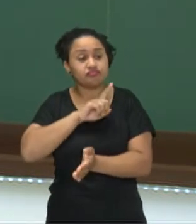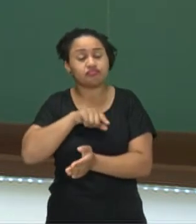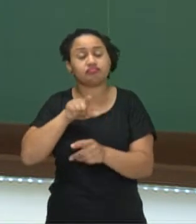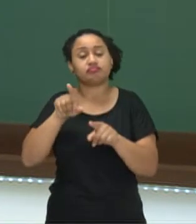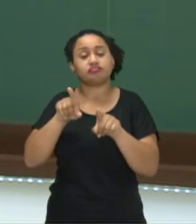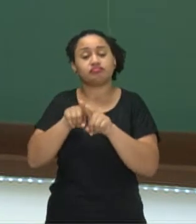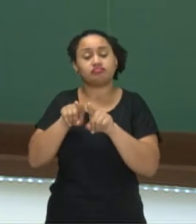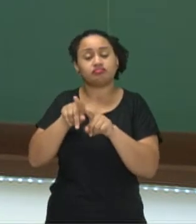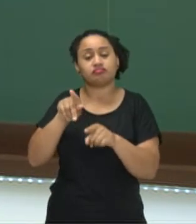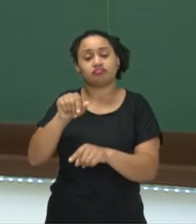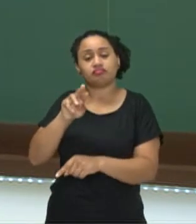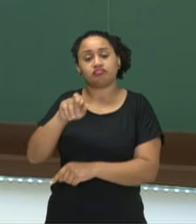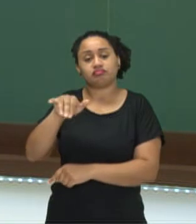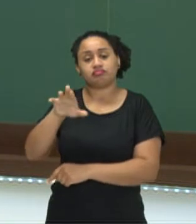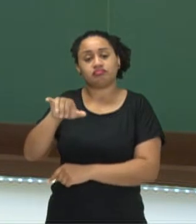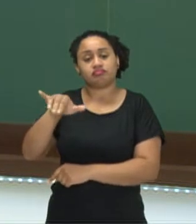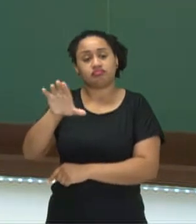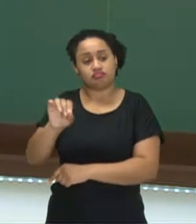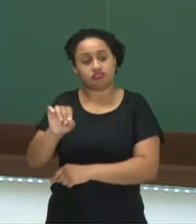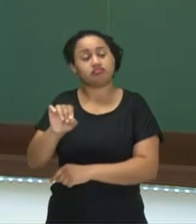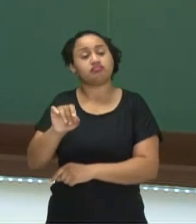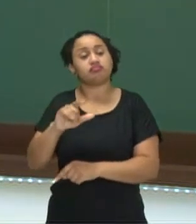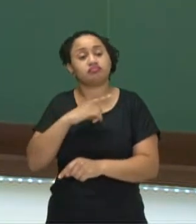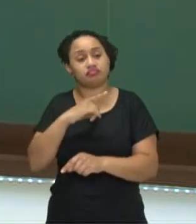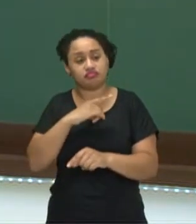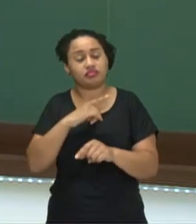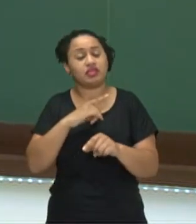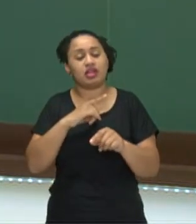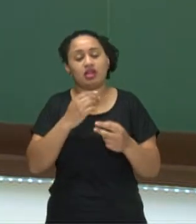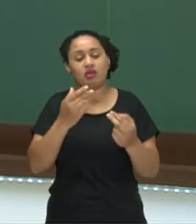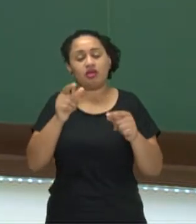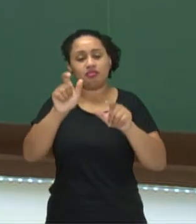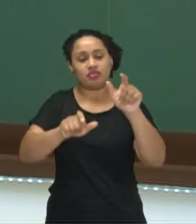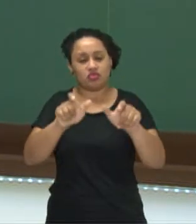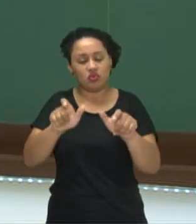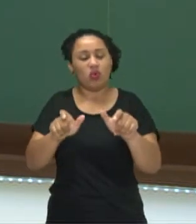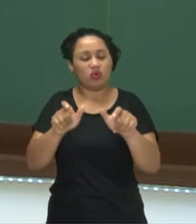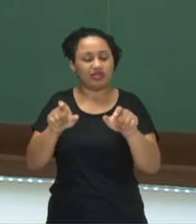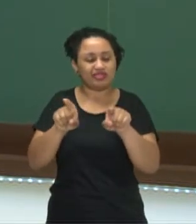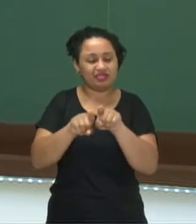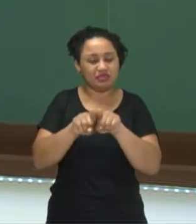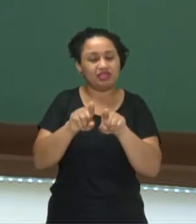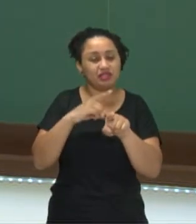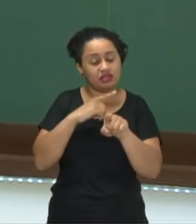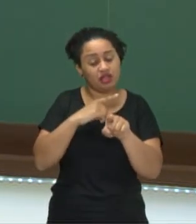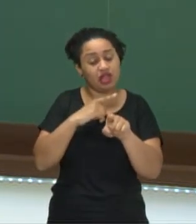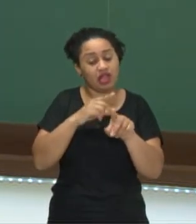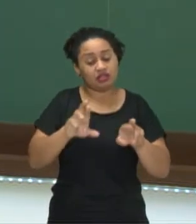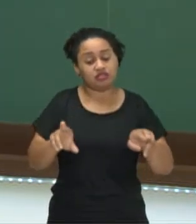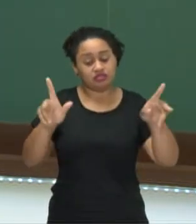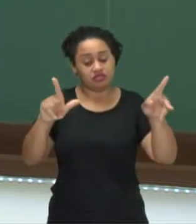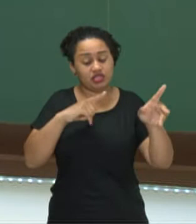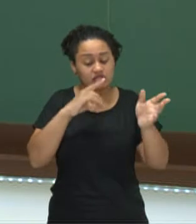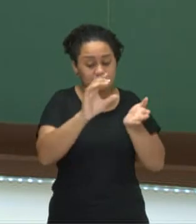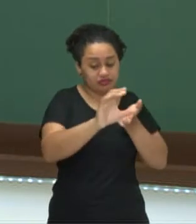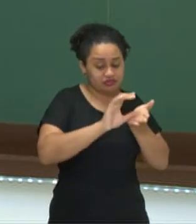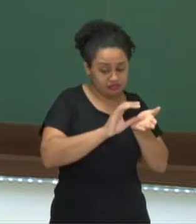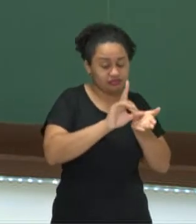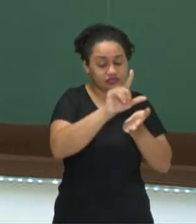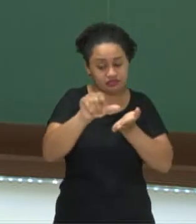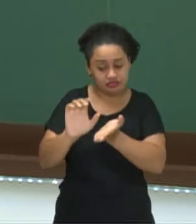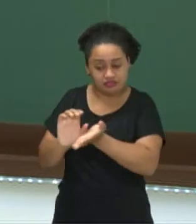tem esse patrimônio líquido, assim como pessoa física também tem, que vai ser a diferença entre os ativos financeiros e os